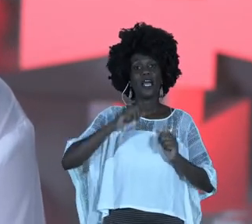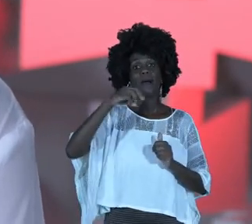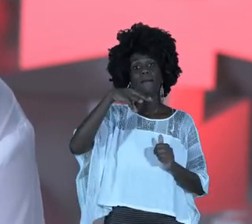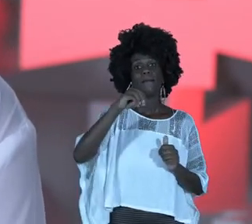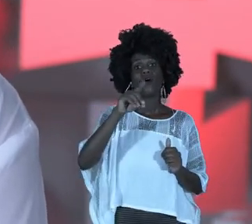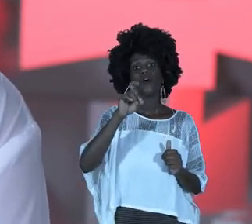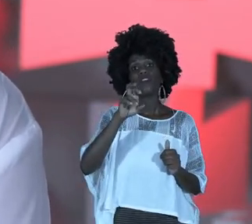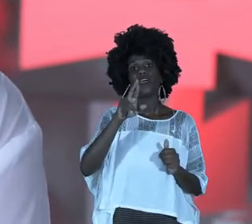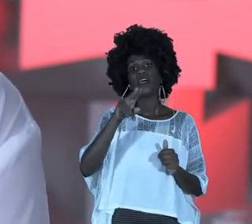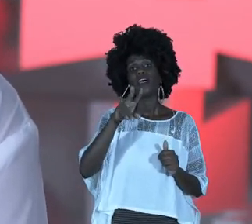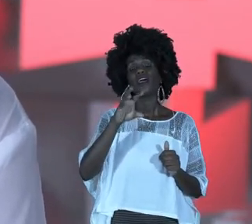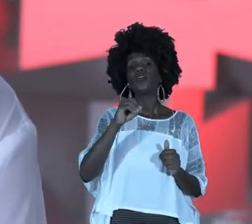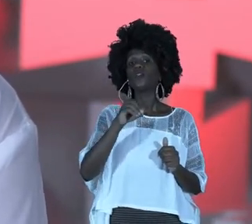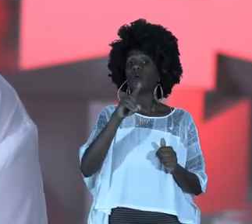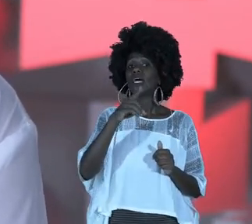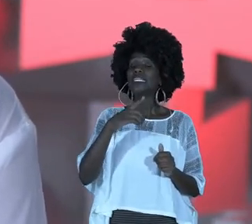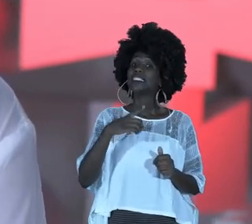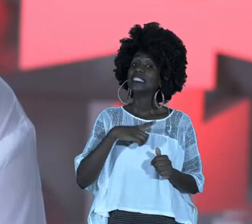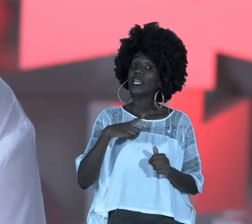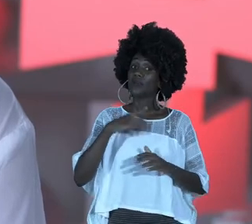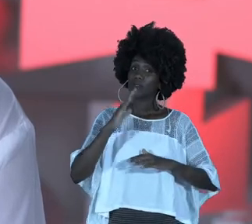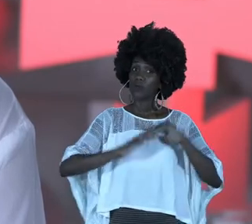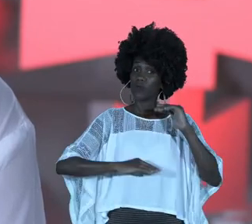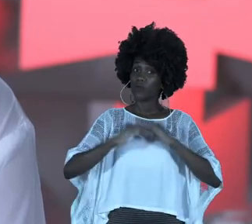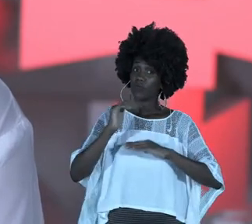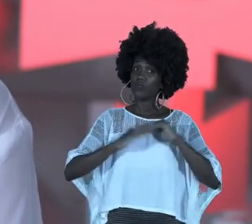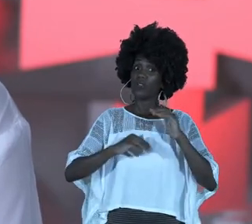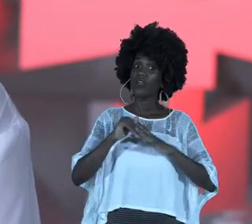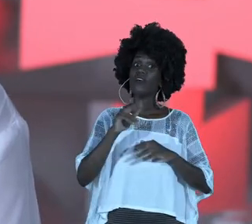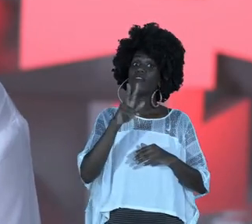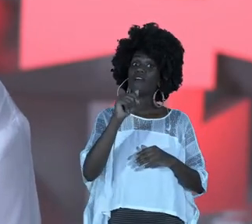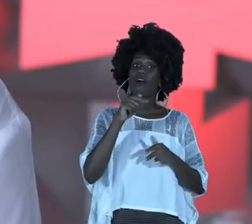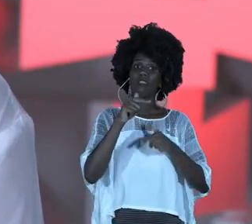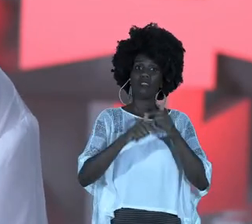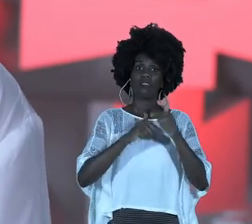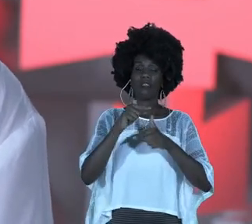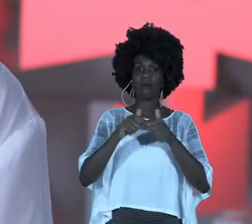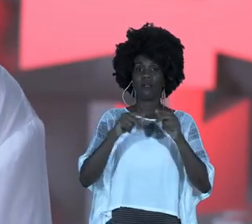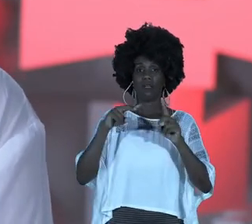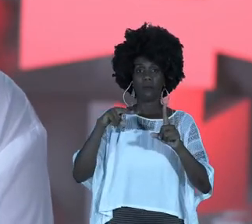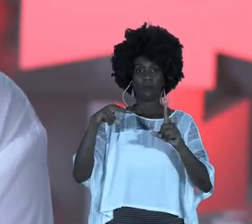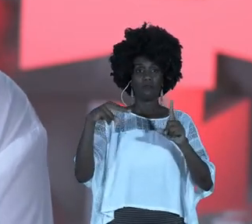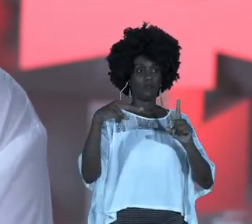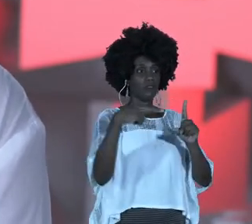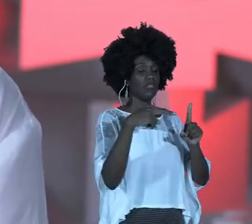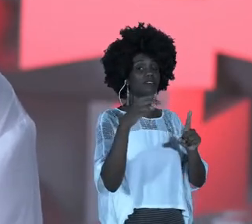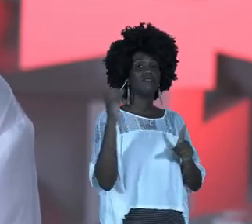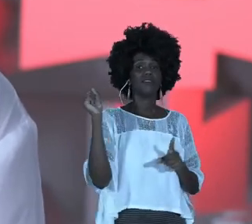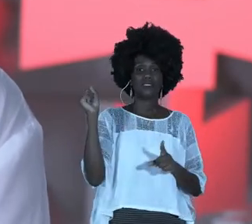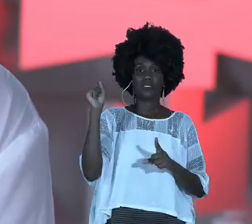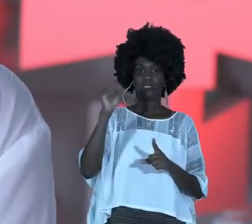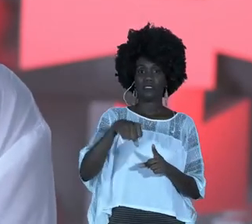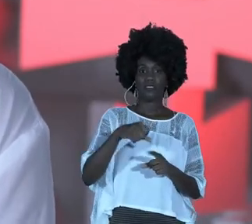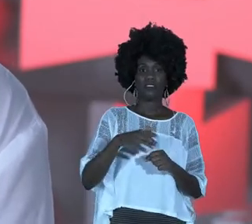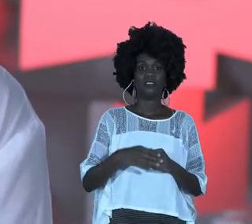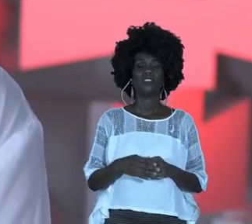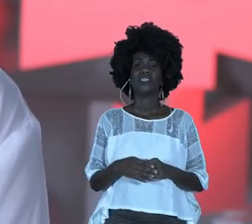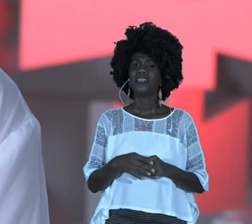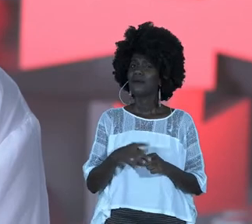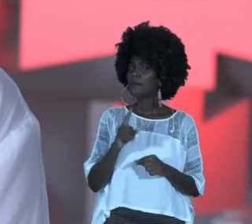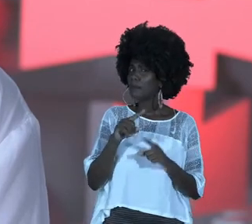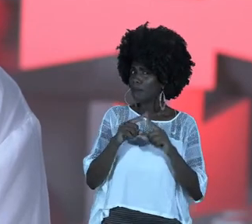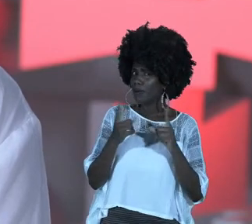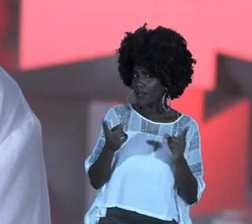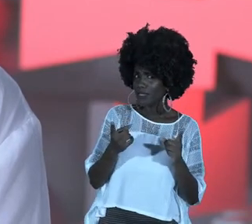modernos, existem os artistas que vão trabalhar a perspectiva, sim, mas não